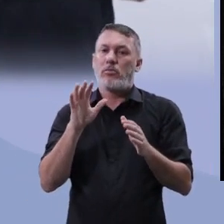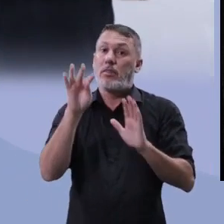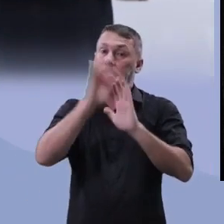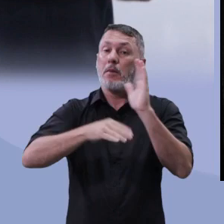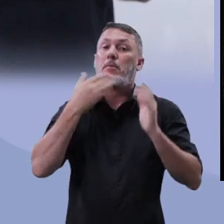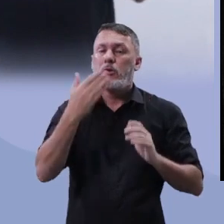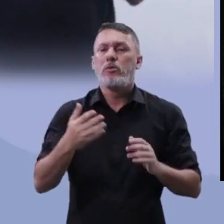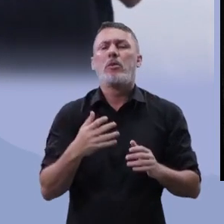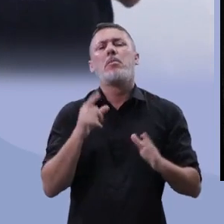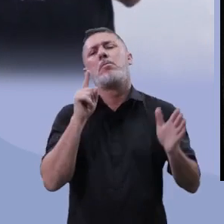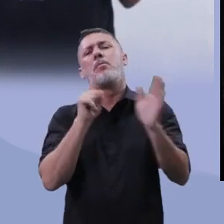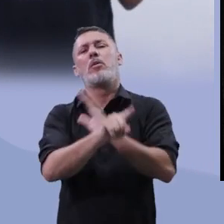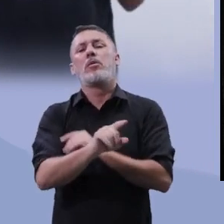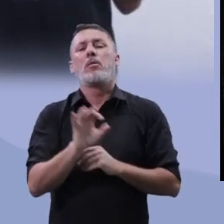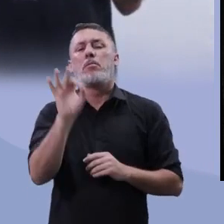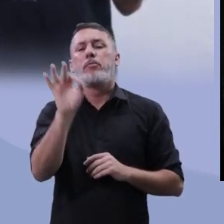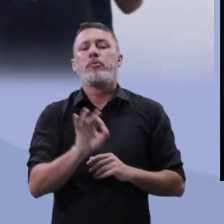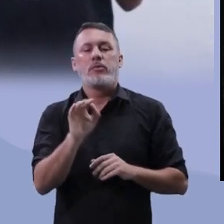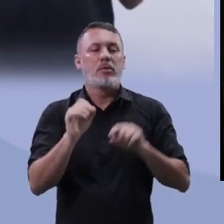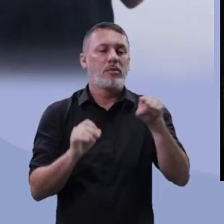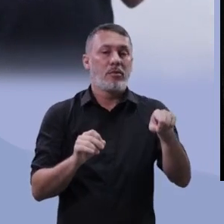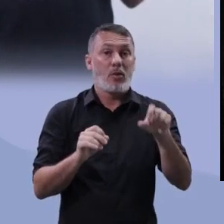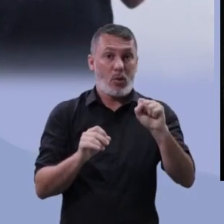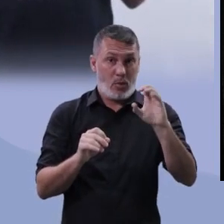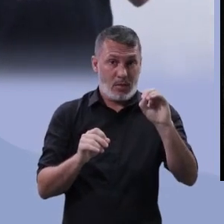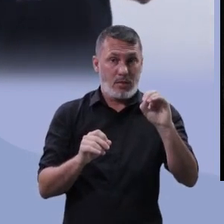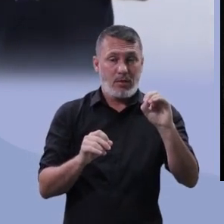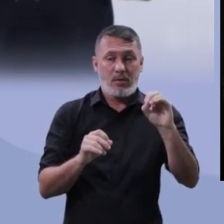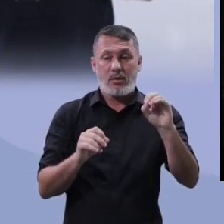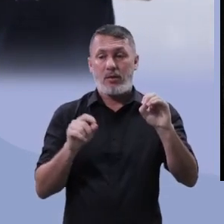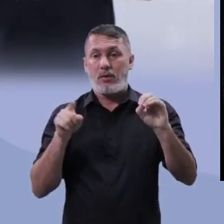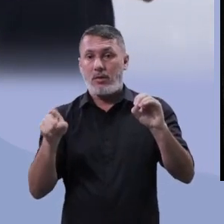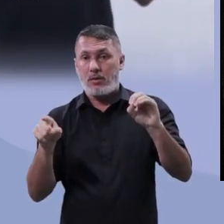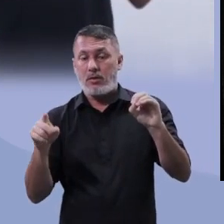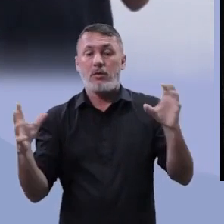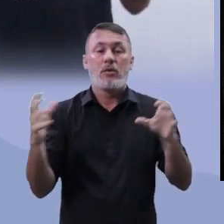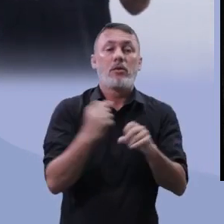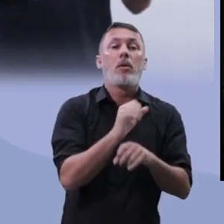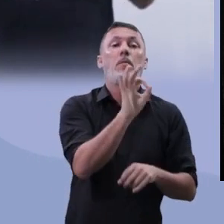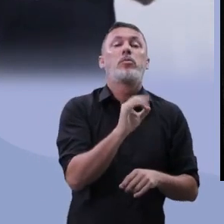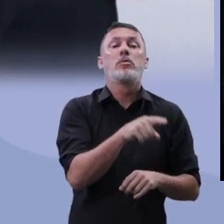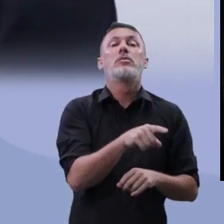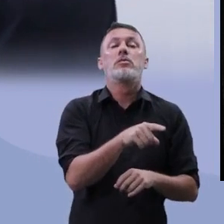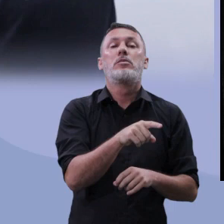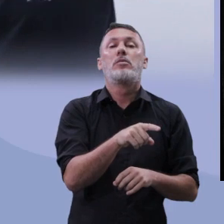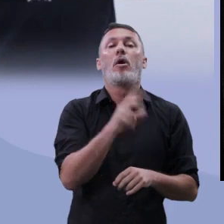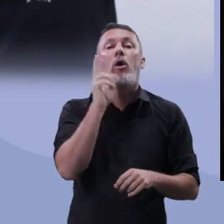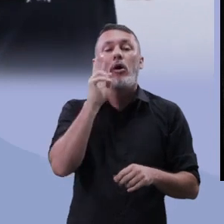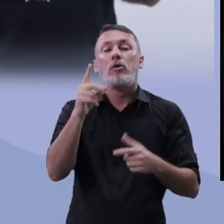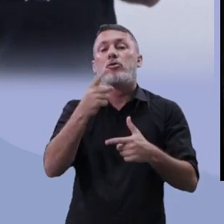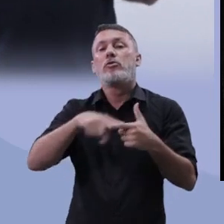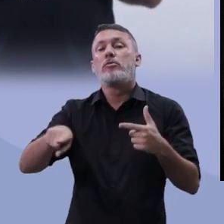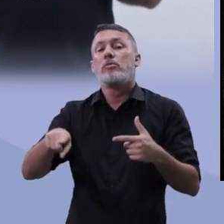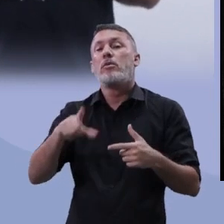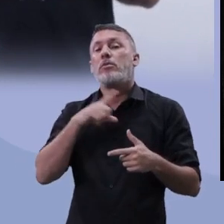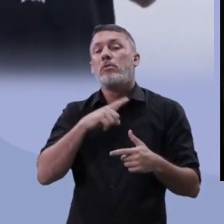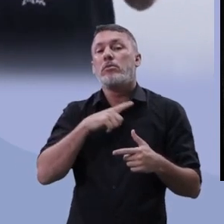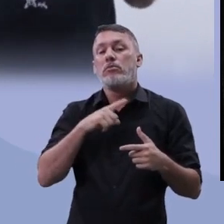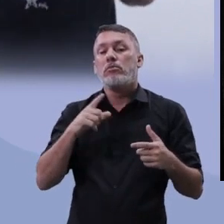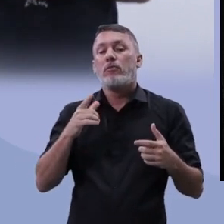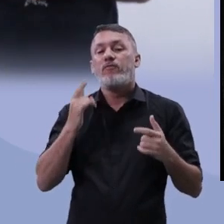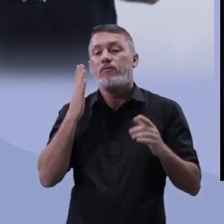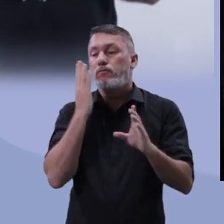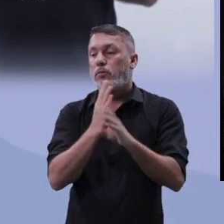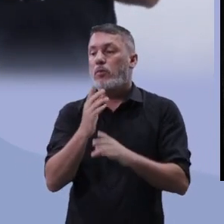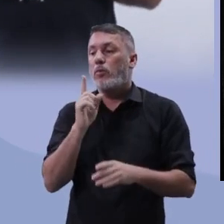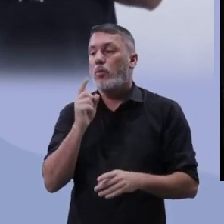o que o exercício pediu. Quantos por cento a agricultura corresponde do total? Agricultura 80, total 853.